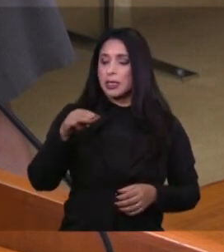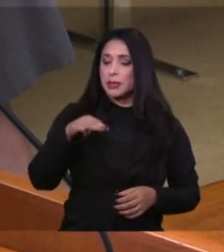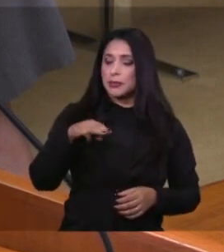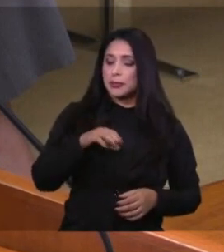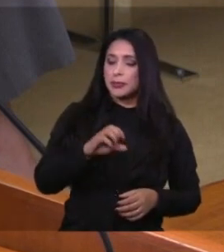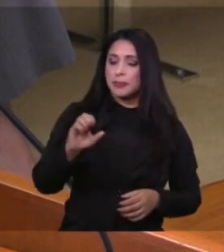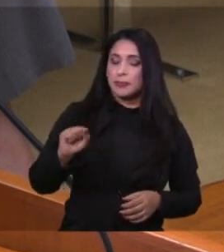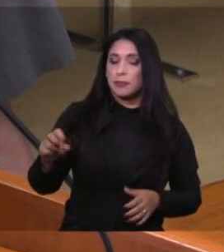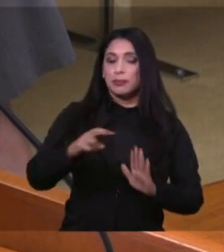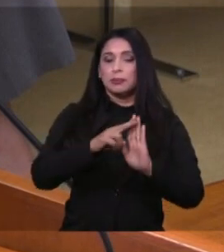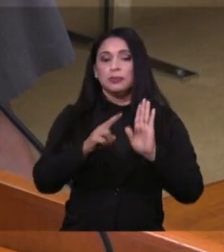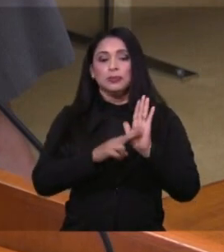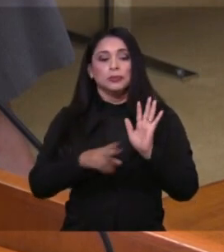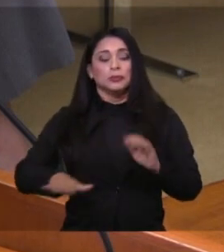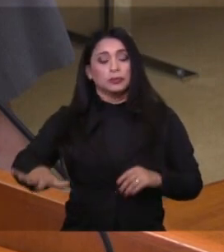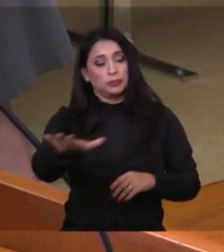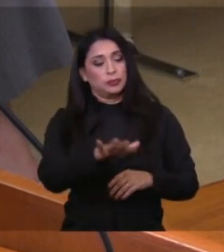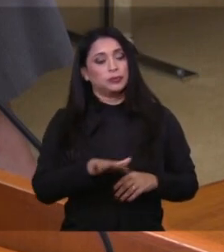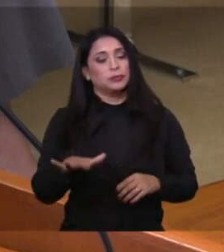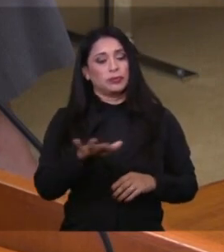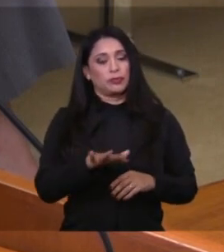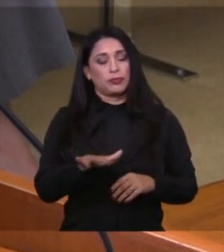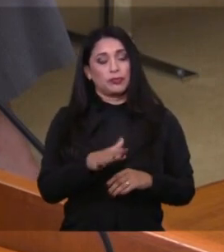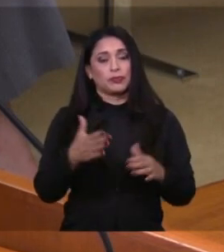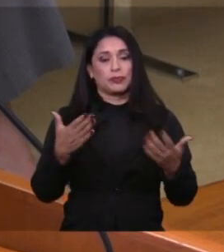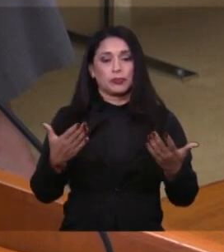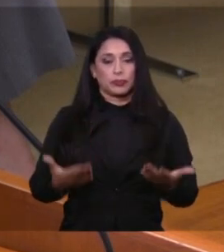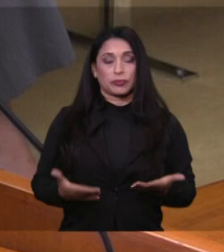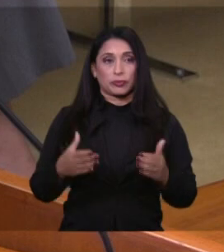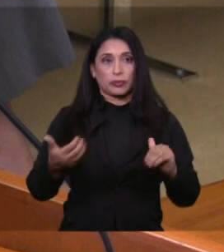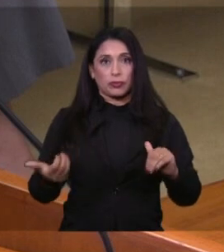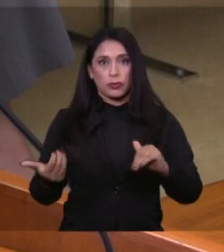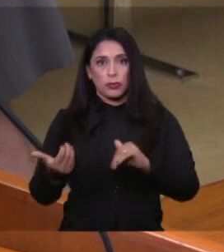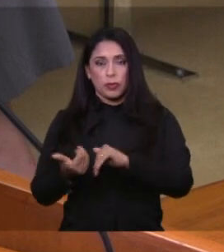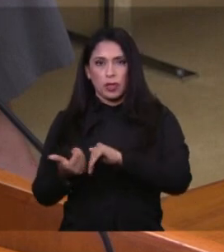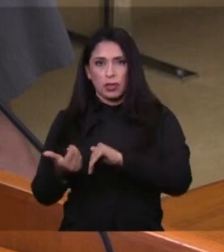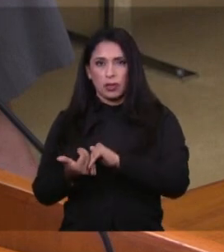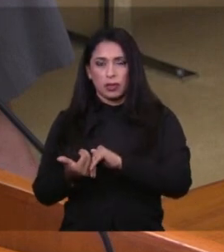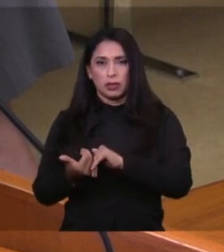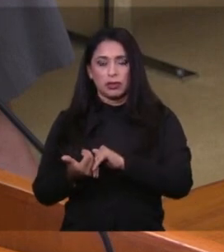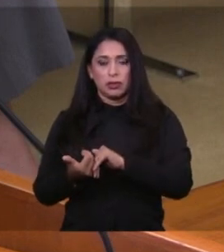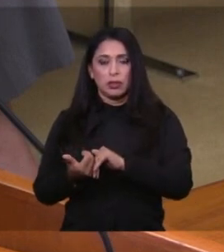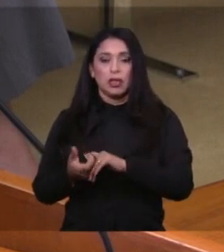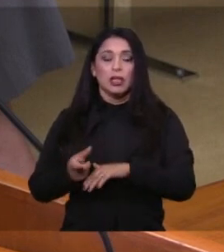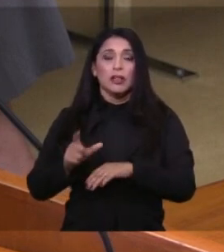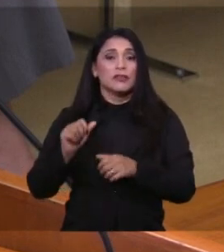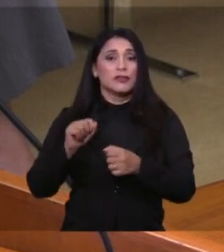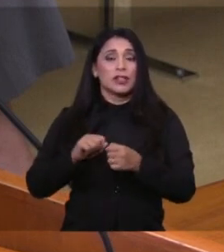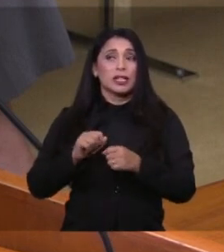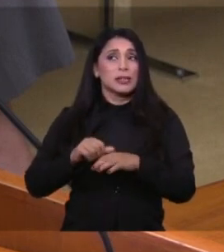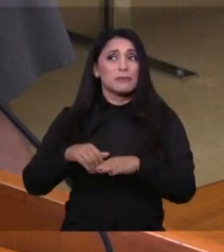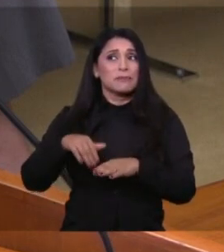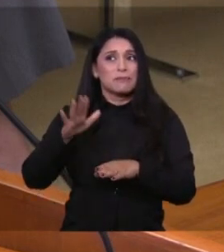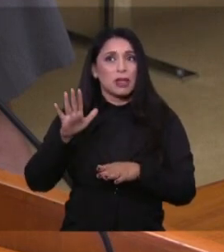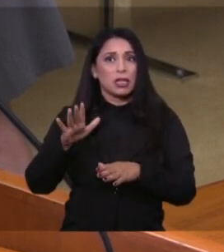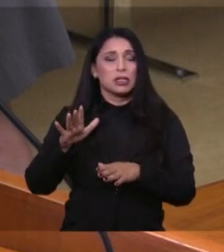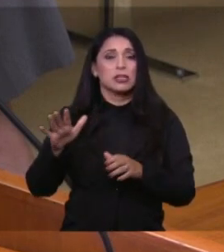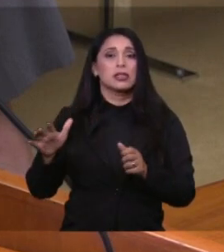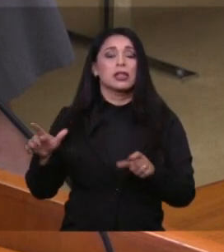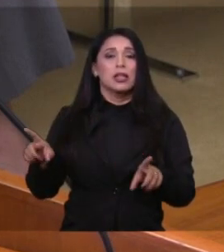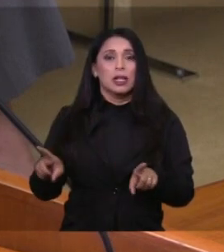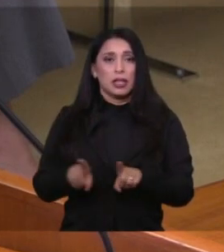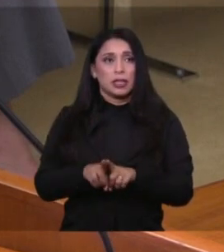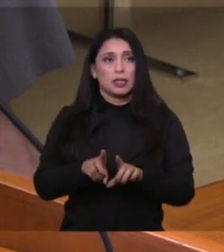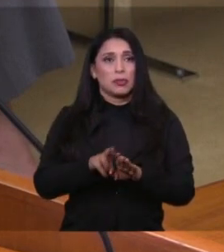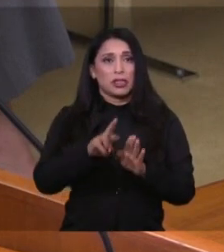estabelecer normas gerais. Nesse caso, o Congresso Nacional foi além. Ele pretendeu arrastar a